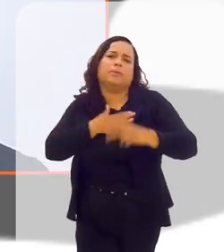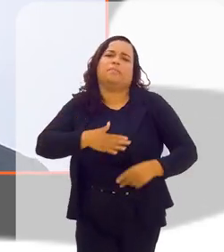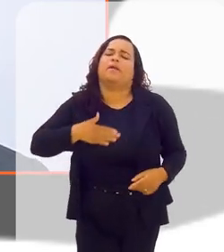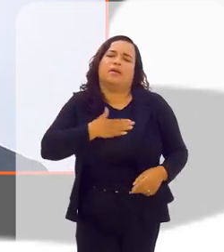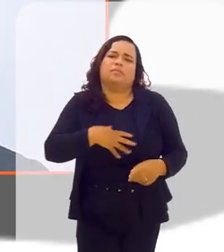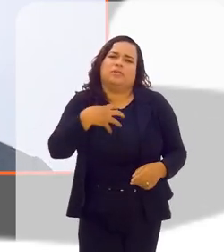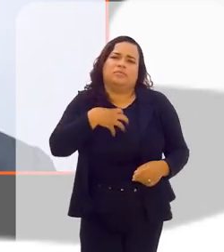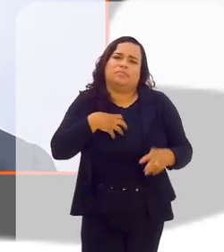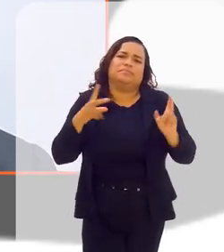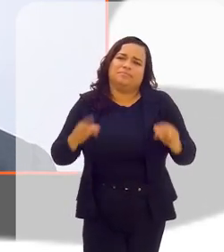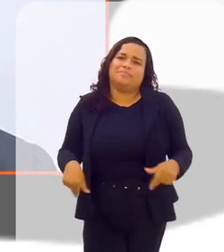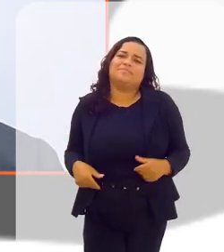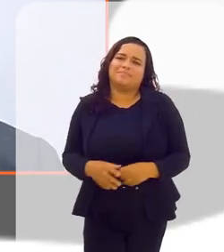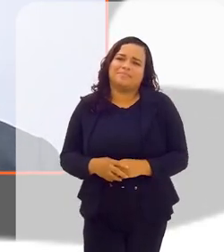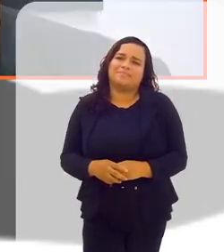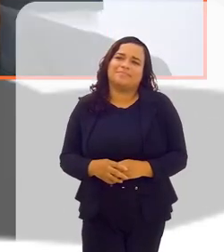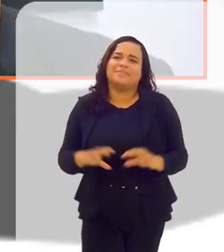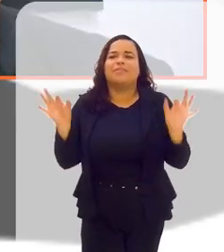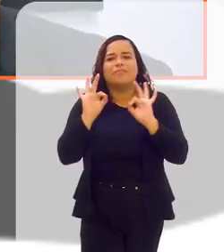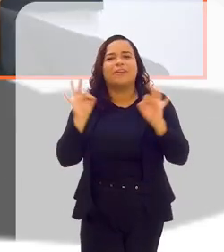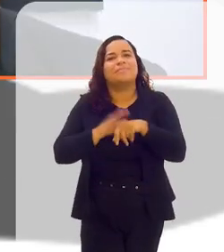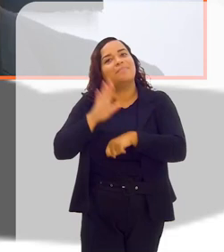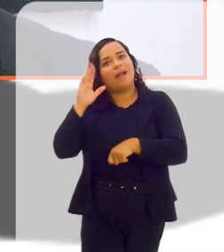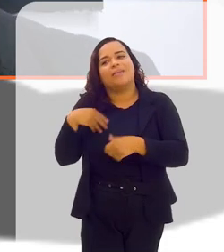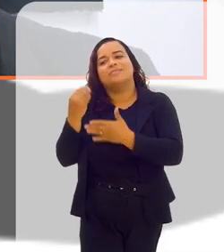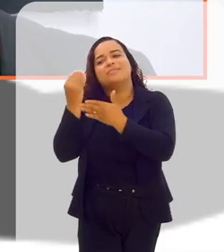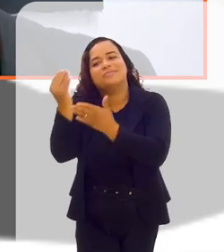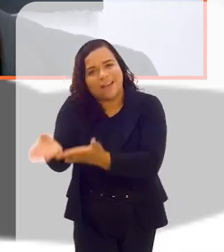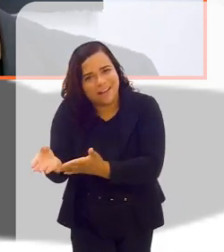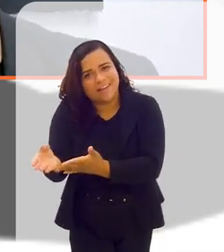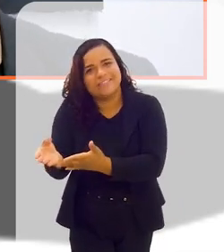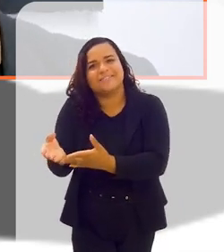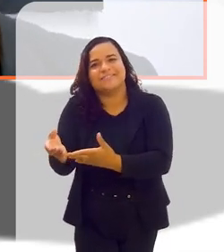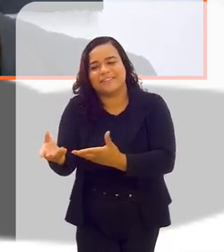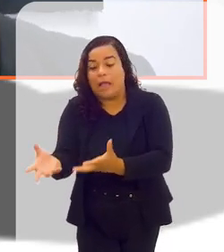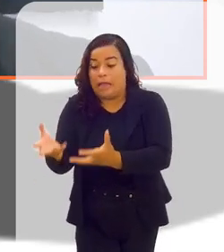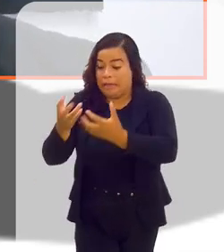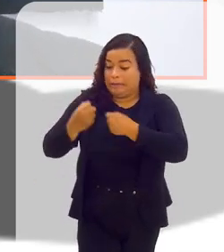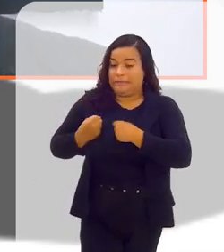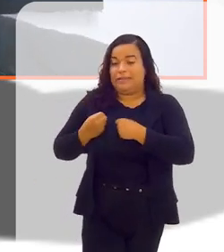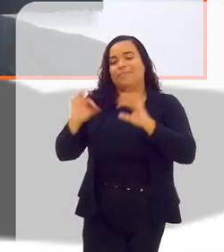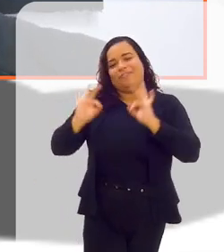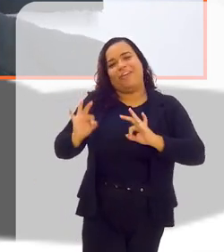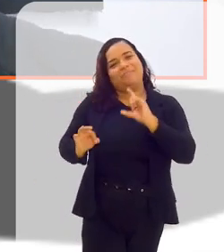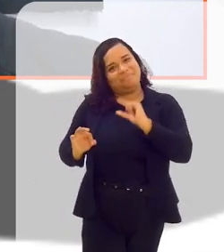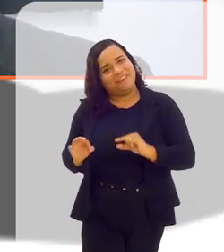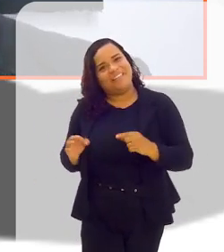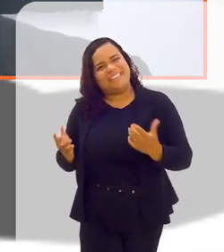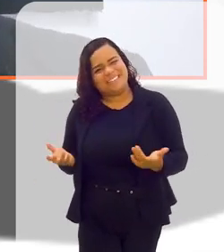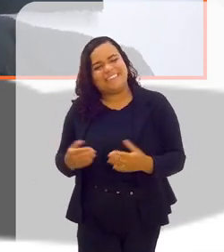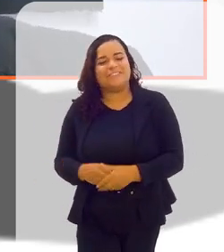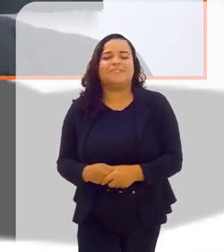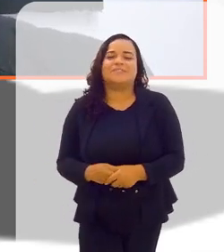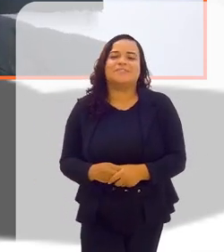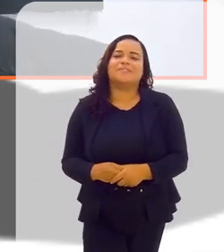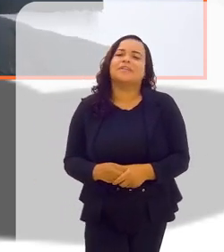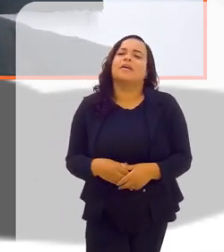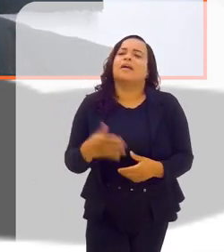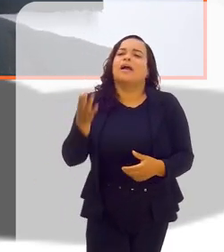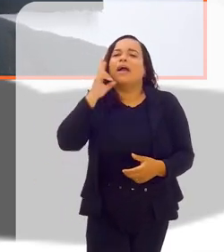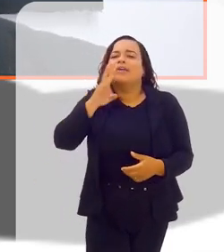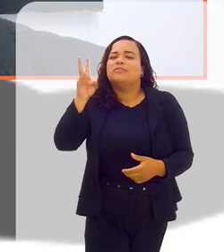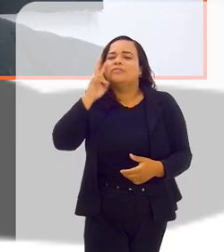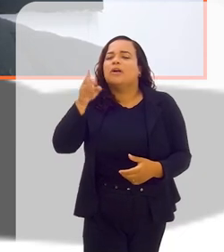foi algo de muito prazer, né? É mais felicidade em dar do que aí receber, né? E aí E a você, gente. naquela história que a